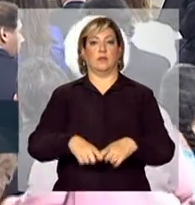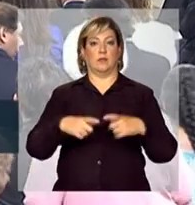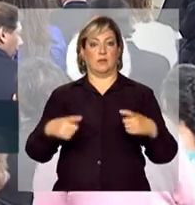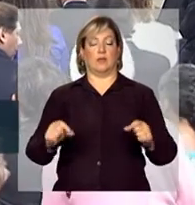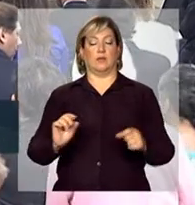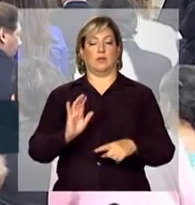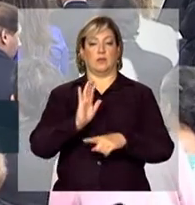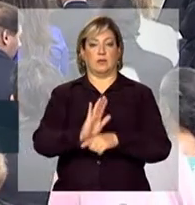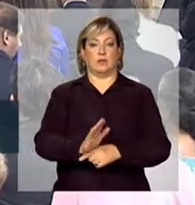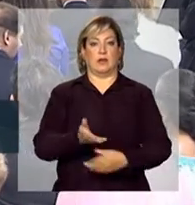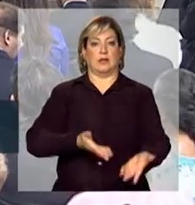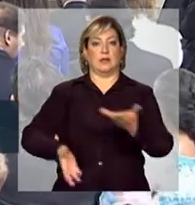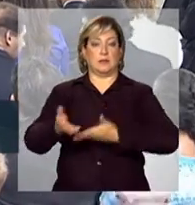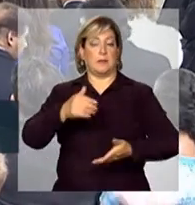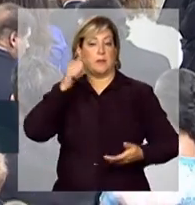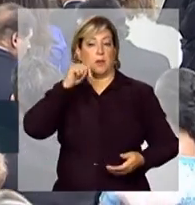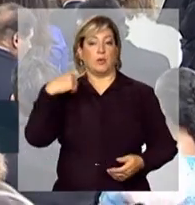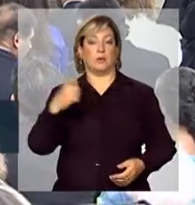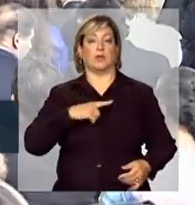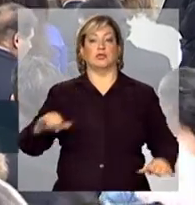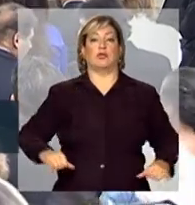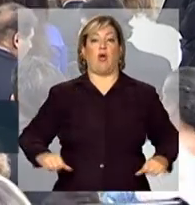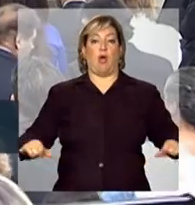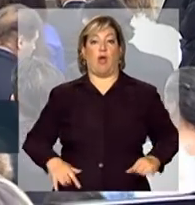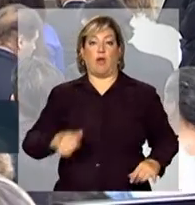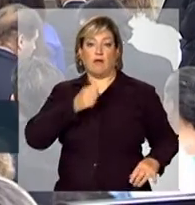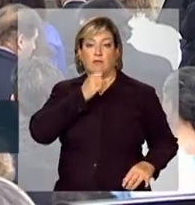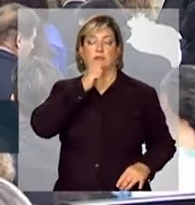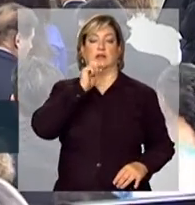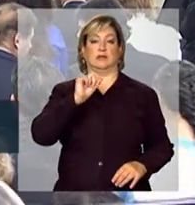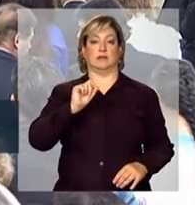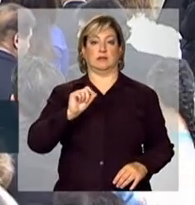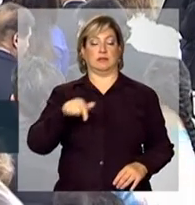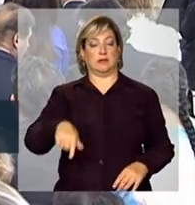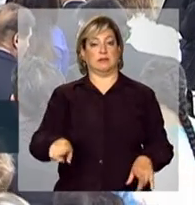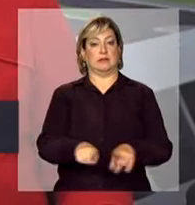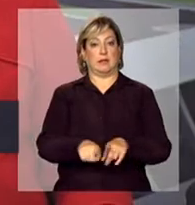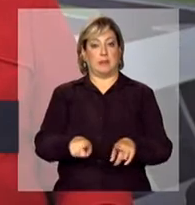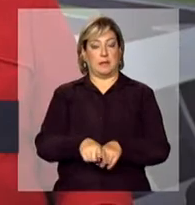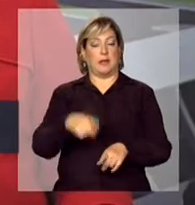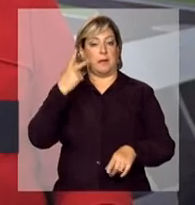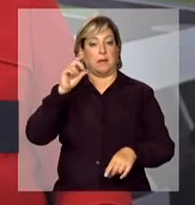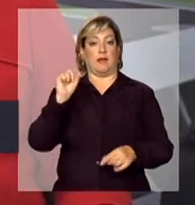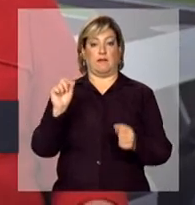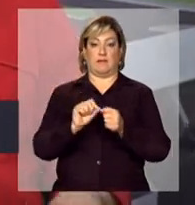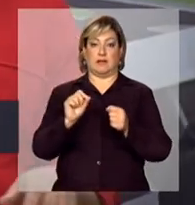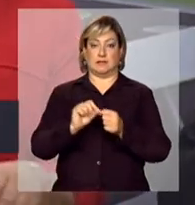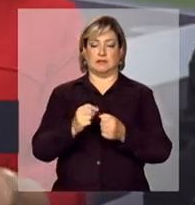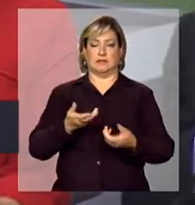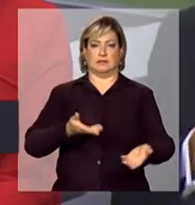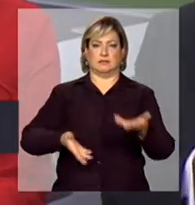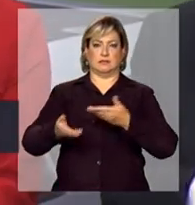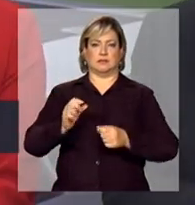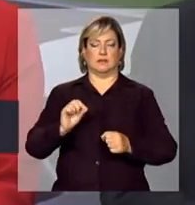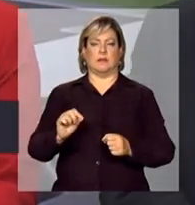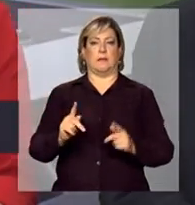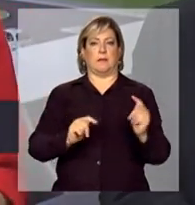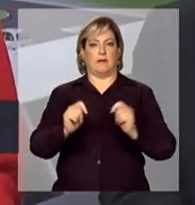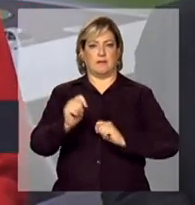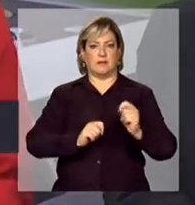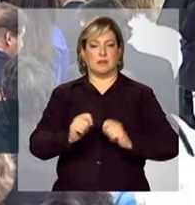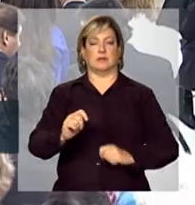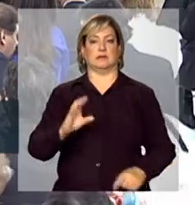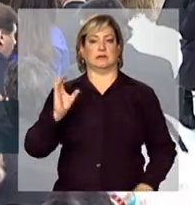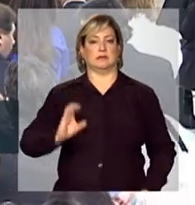às mulheres em situação de violência realizar ações voltadas para a preservação e promoção